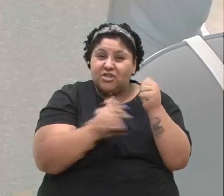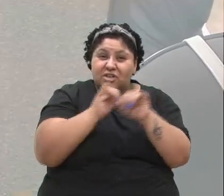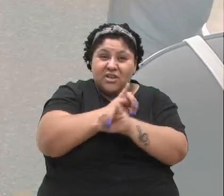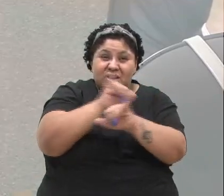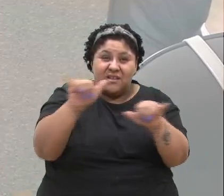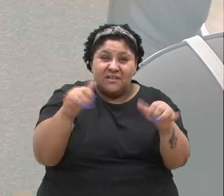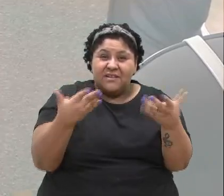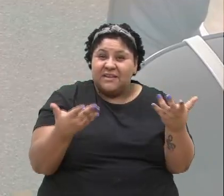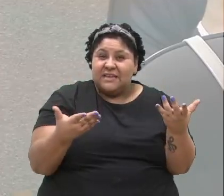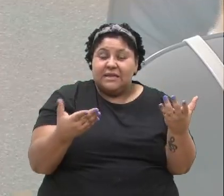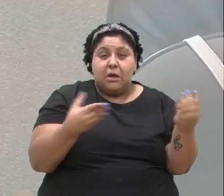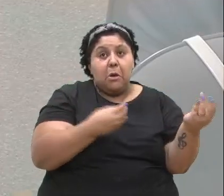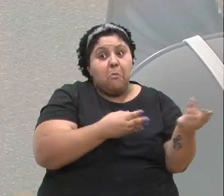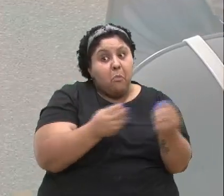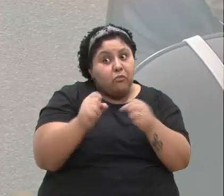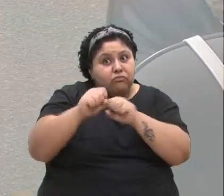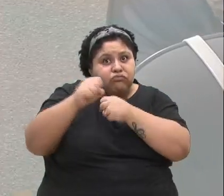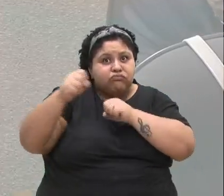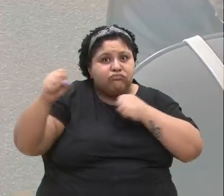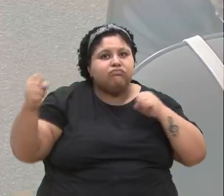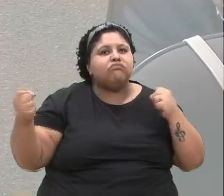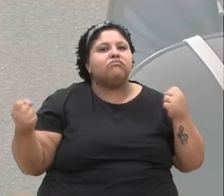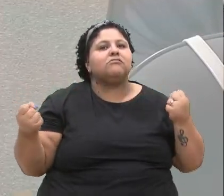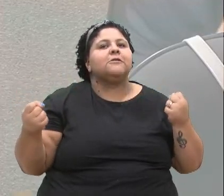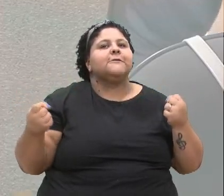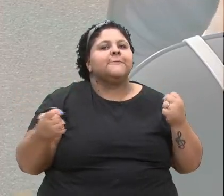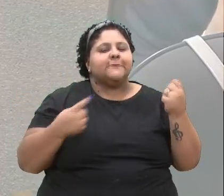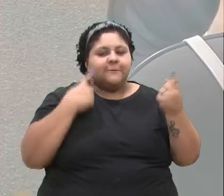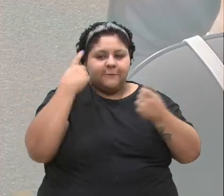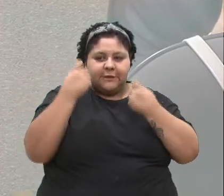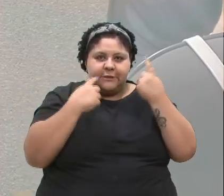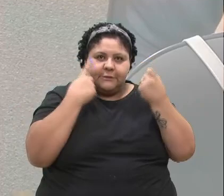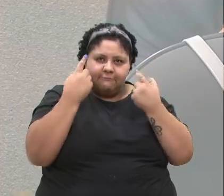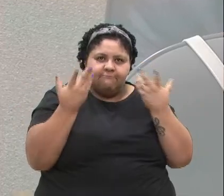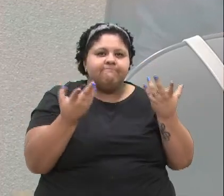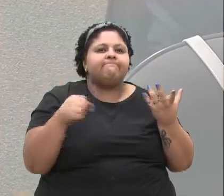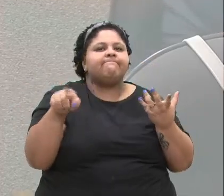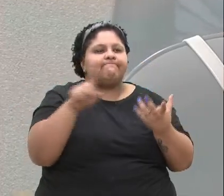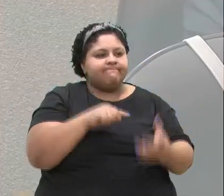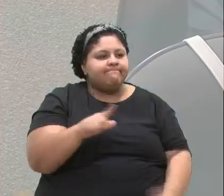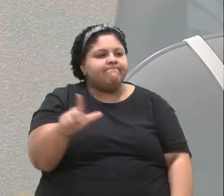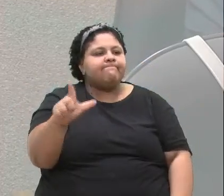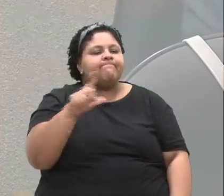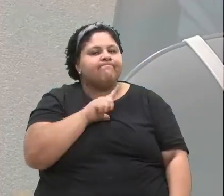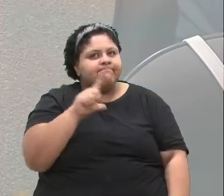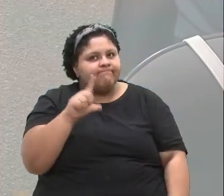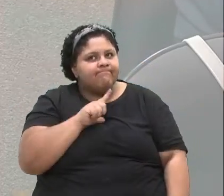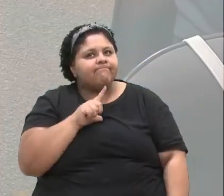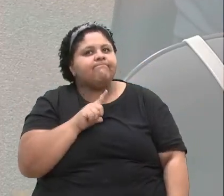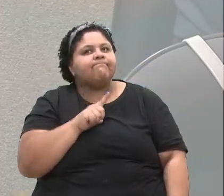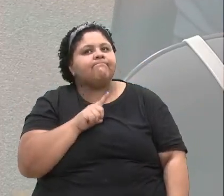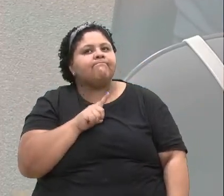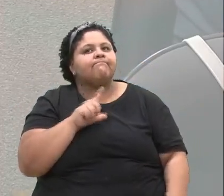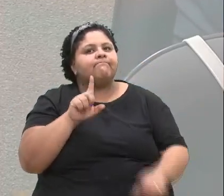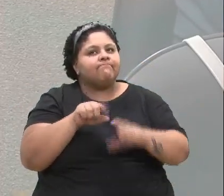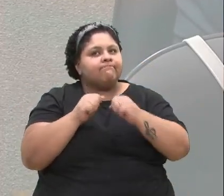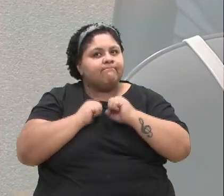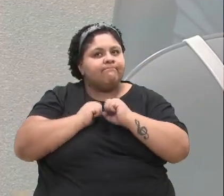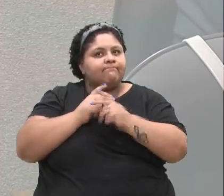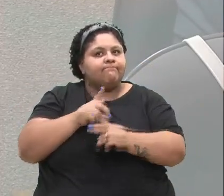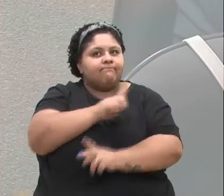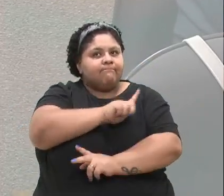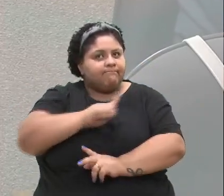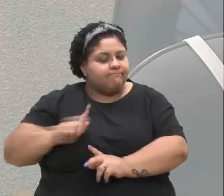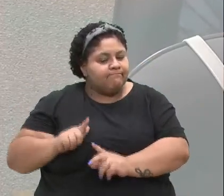valor muito expressivo. É realmente preocupante que a gente tenha, né, esta ação do governo numa